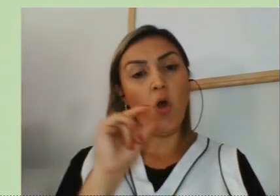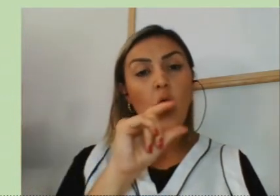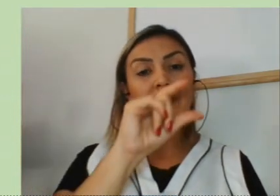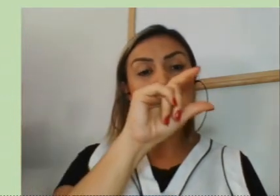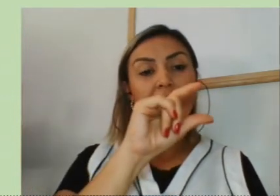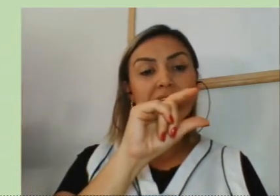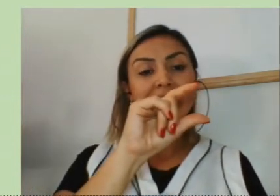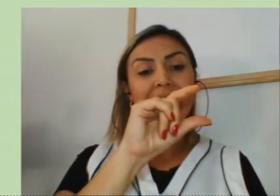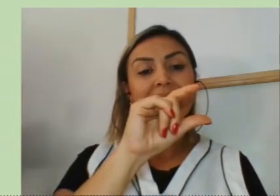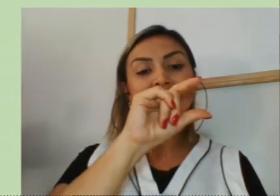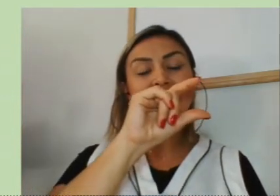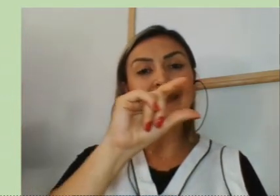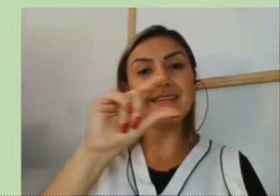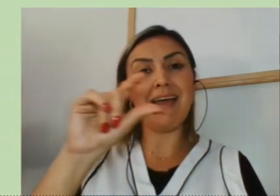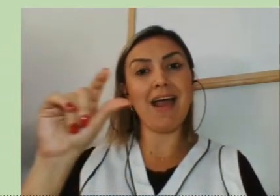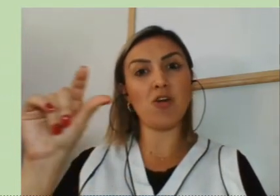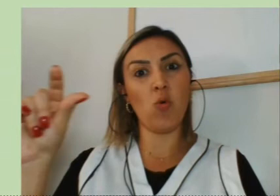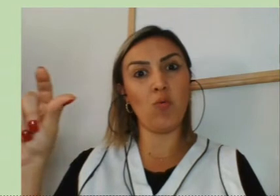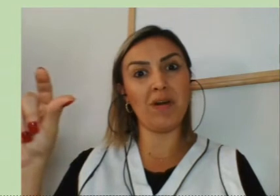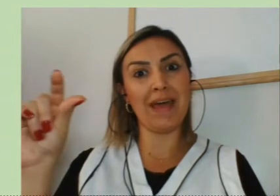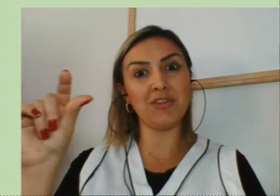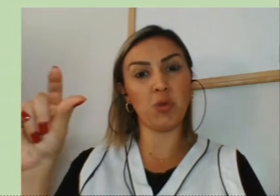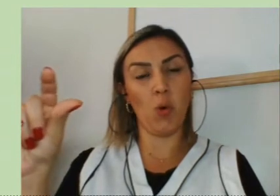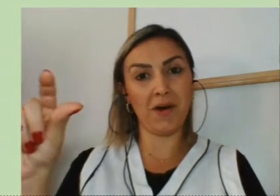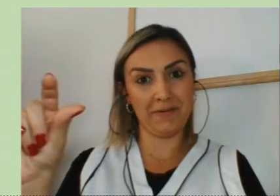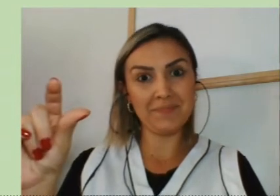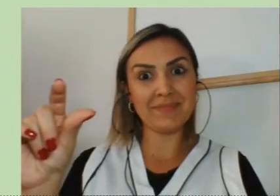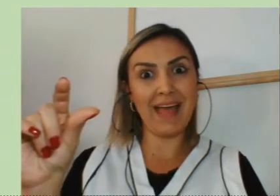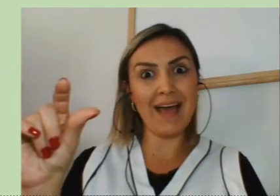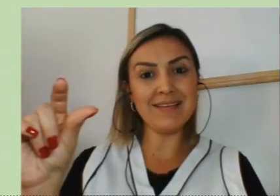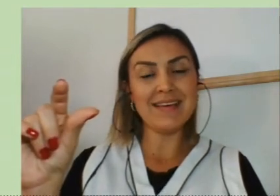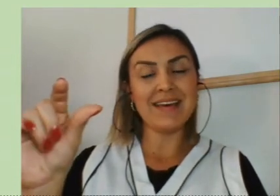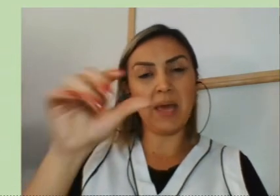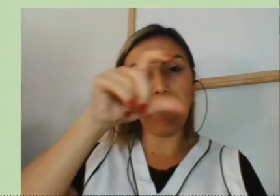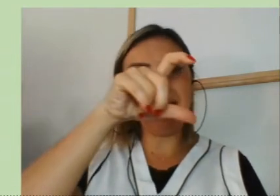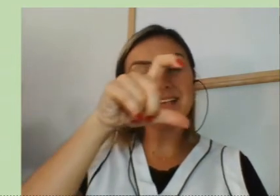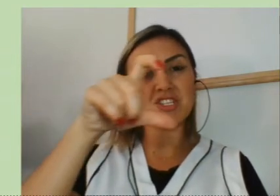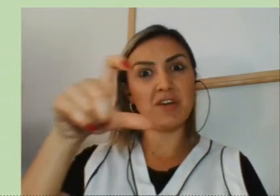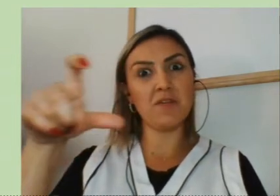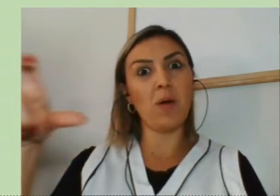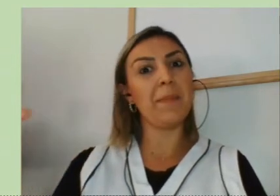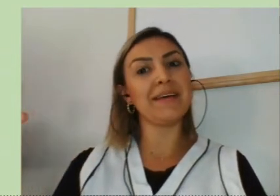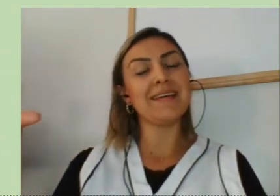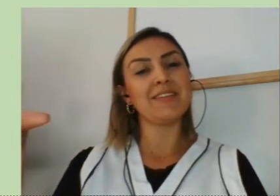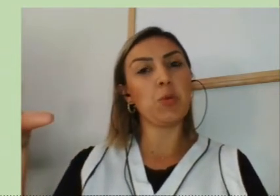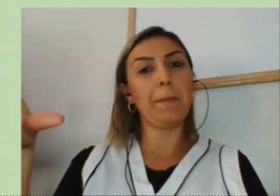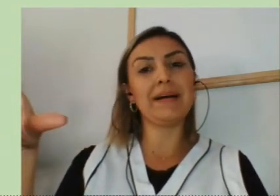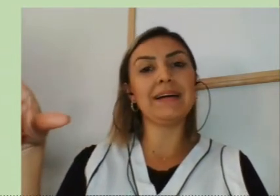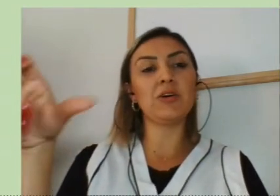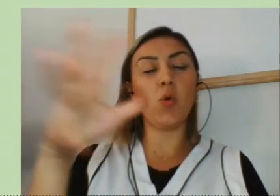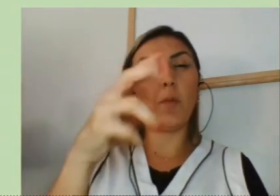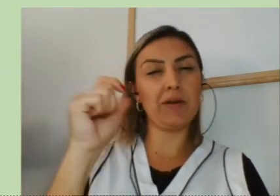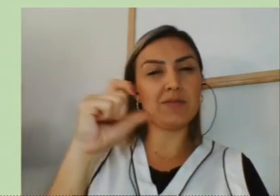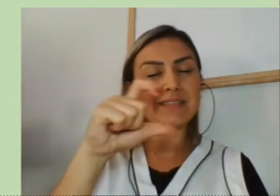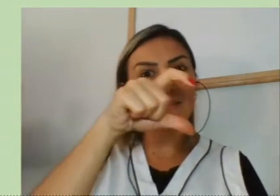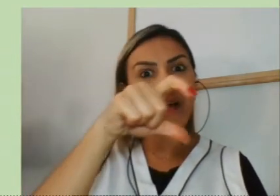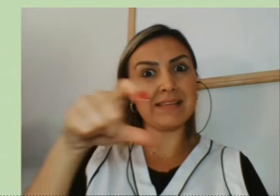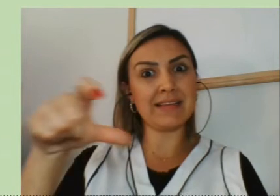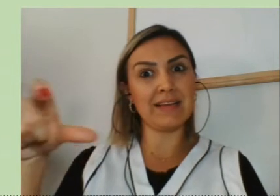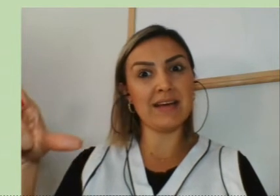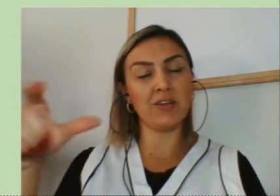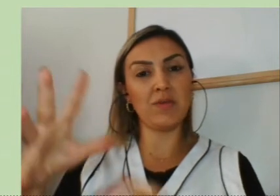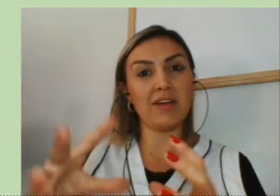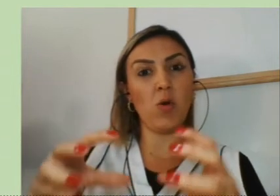número ou dá para você escanear com um leitor, tá? Que aparece, já viu a mãe no banco ou pelo